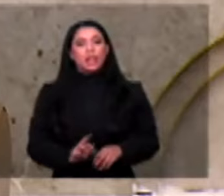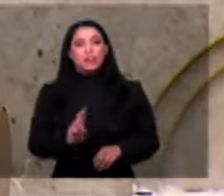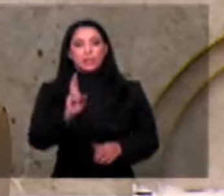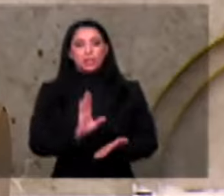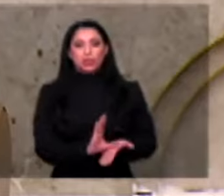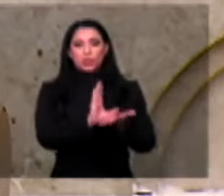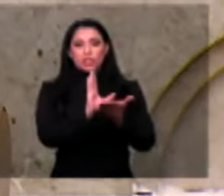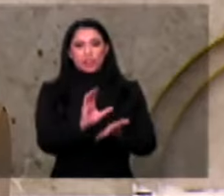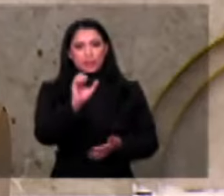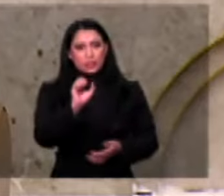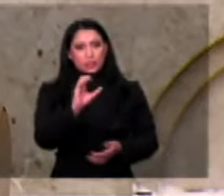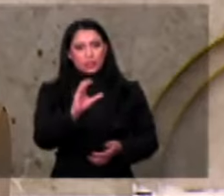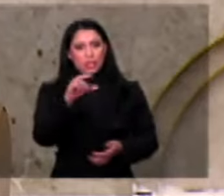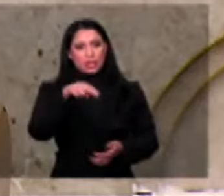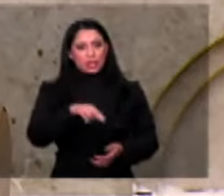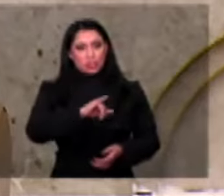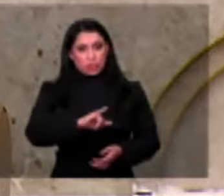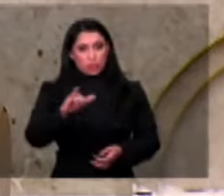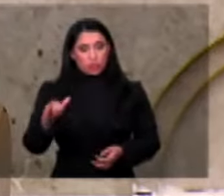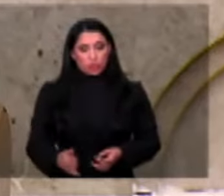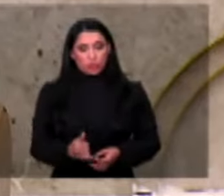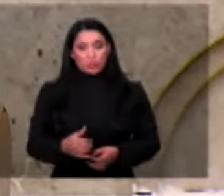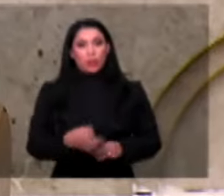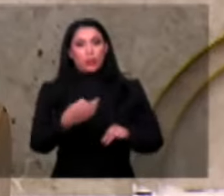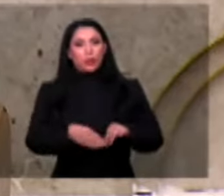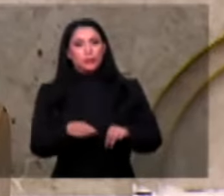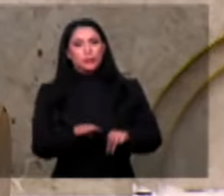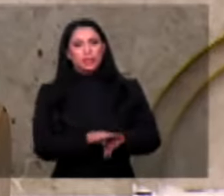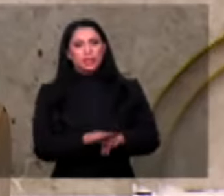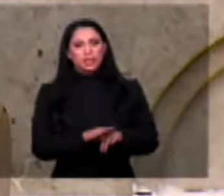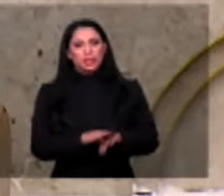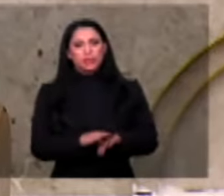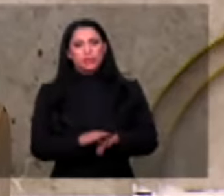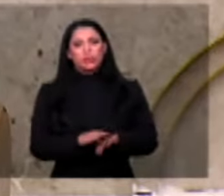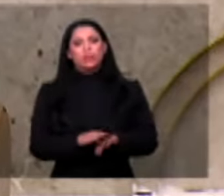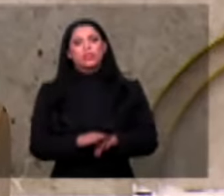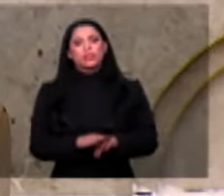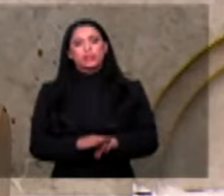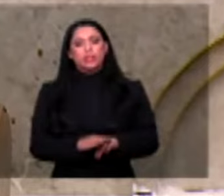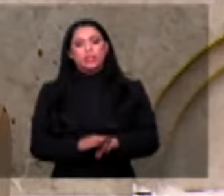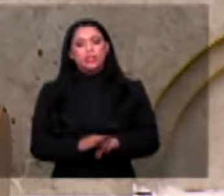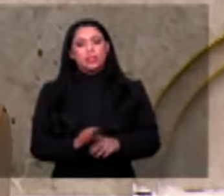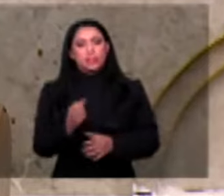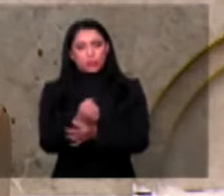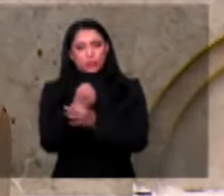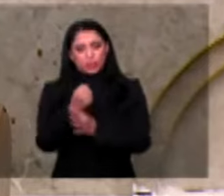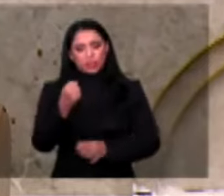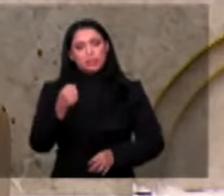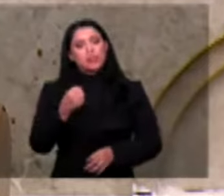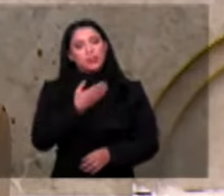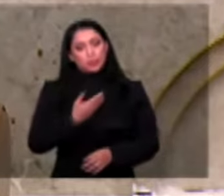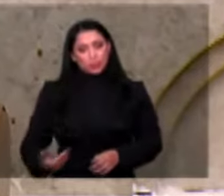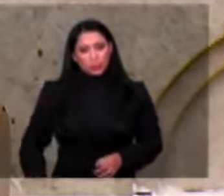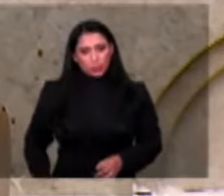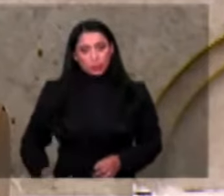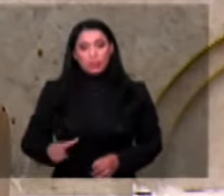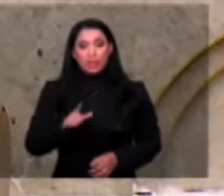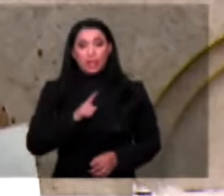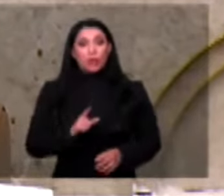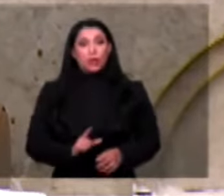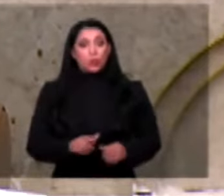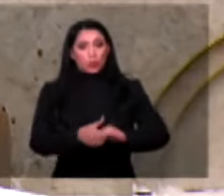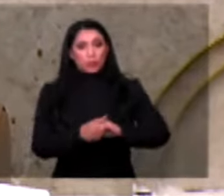O ministro de Estado da Justiça e Segurança Pública, Anderson Gustavo Torres, na pessoa de quem cumprimento